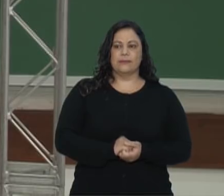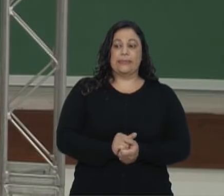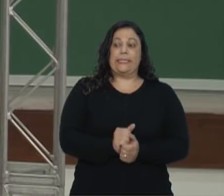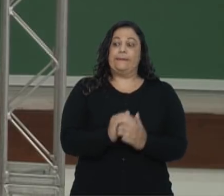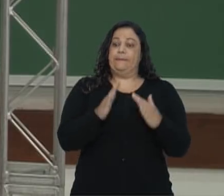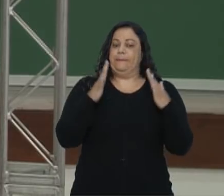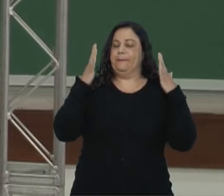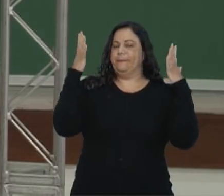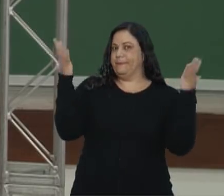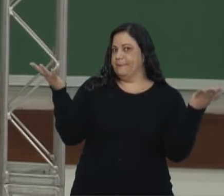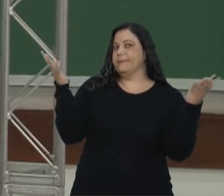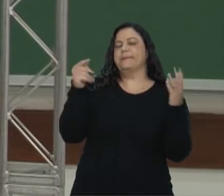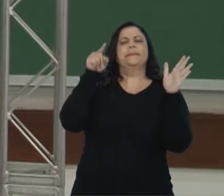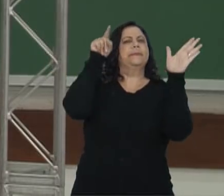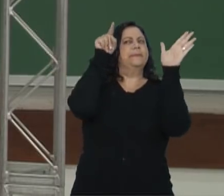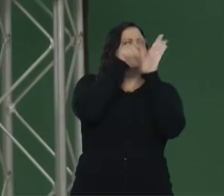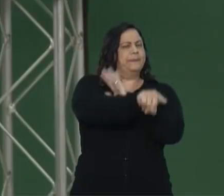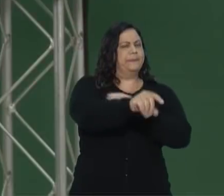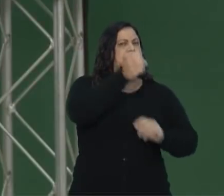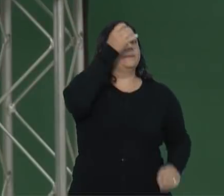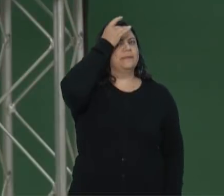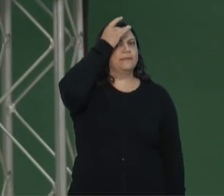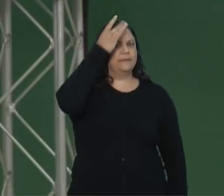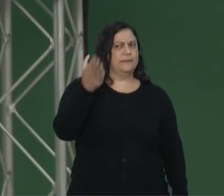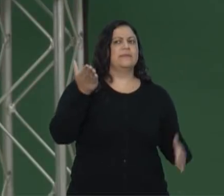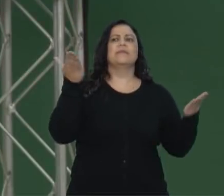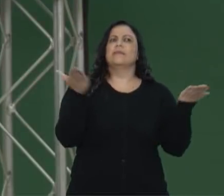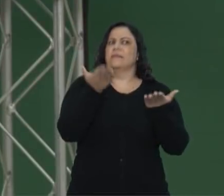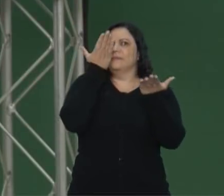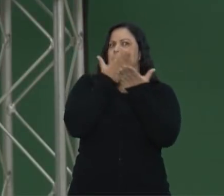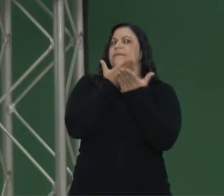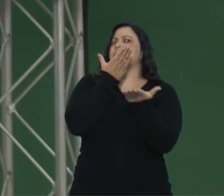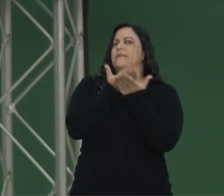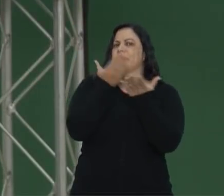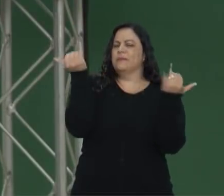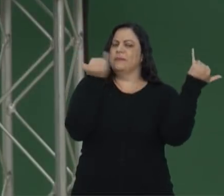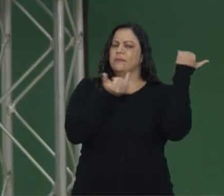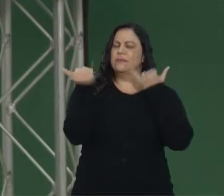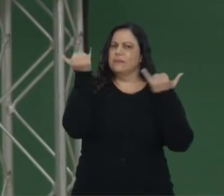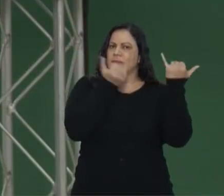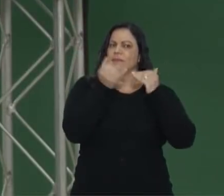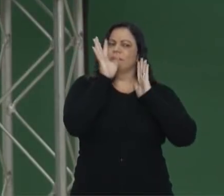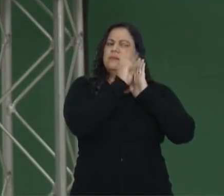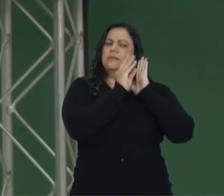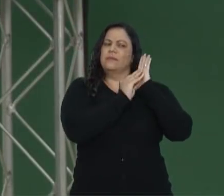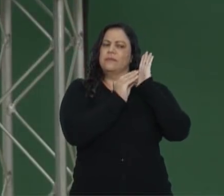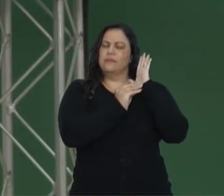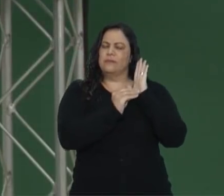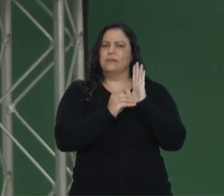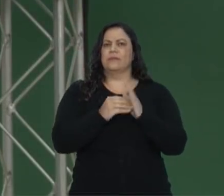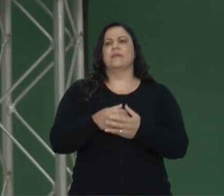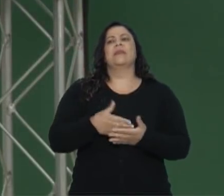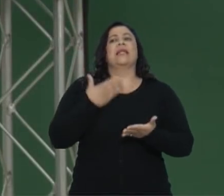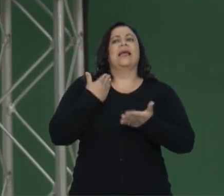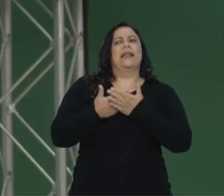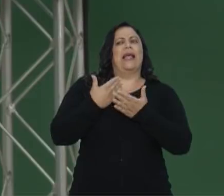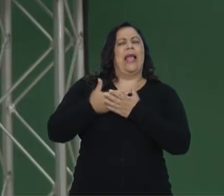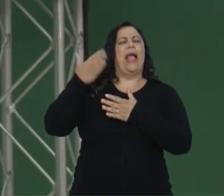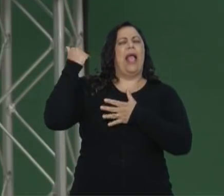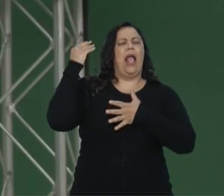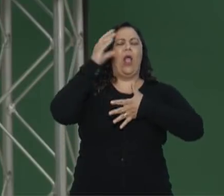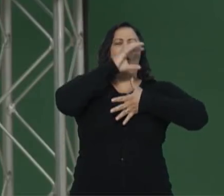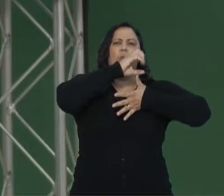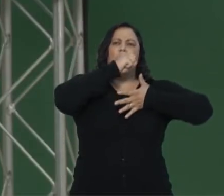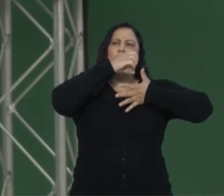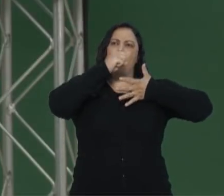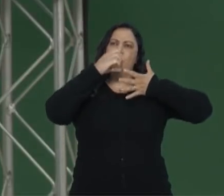Bom, esse quiz é muito fácil. Nós já estudamos essas informações, esses conteúdos lá na aula de cadeia alimentar, como a própria pergunta